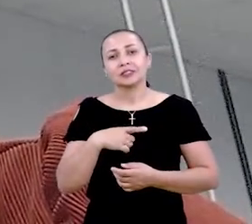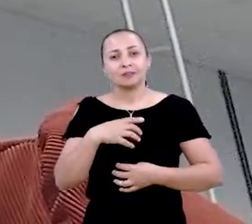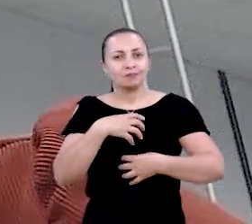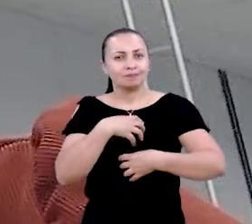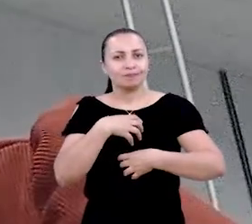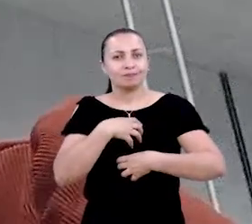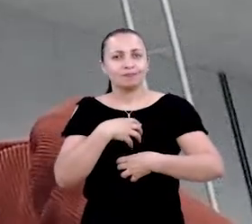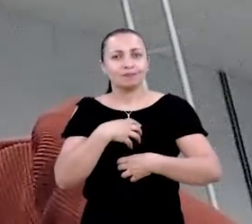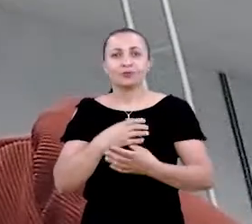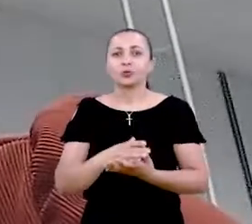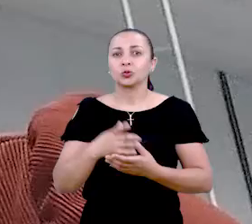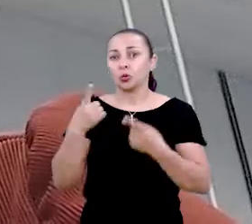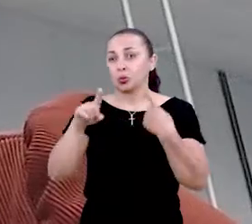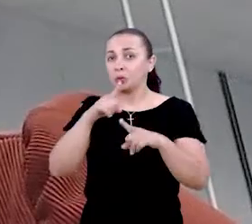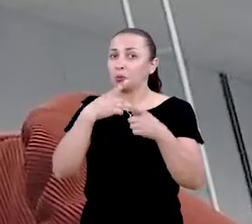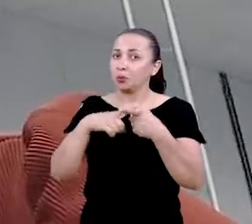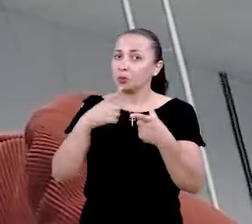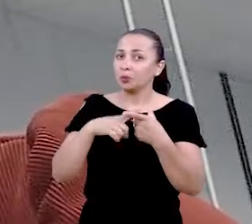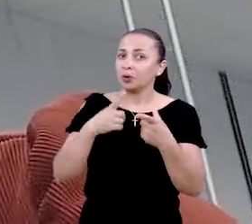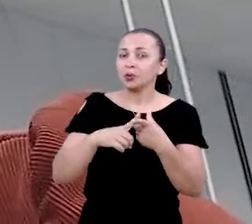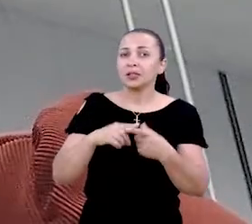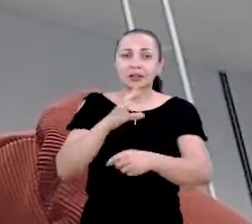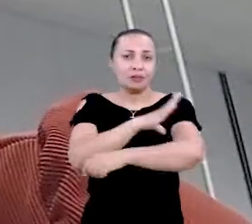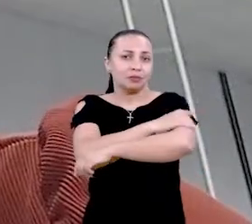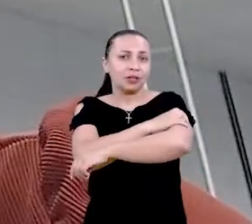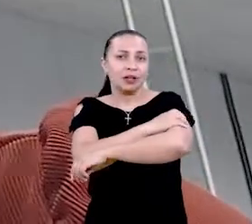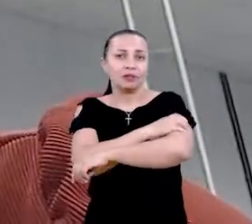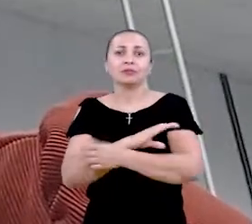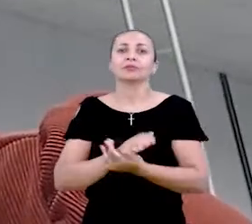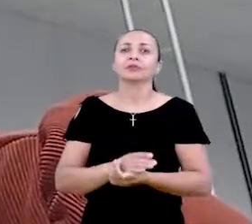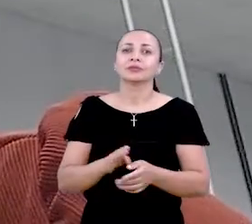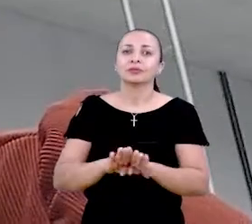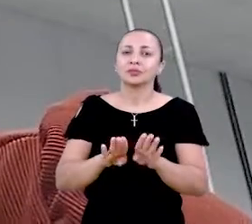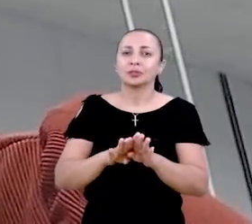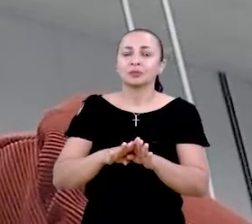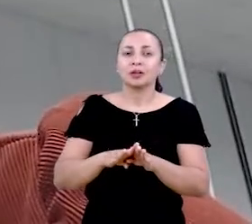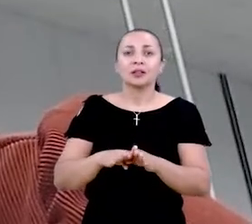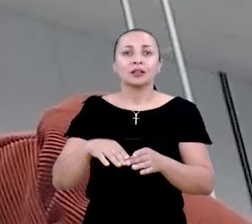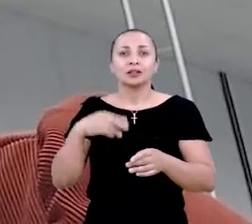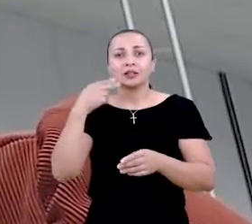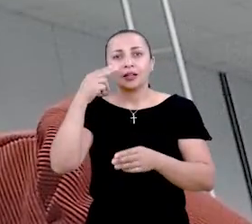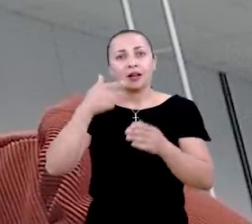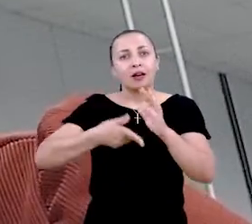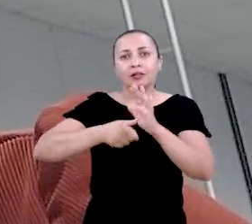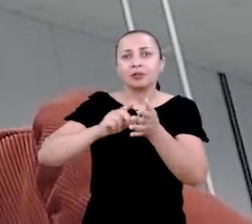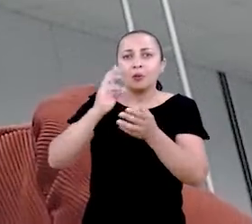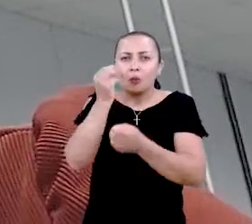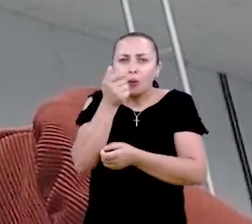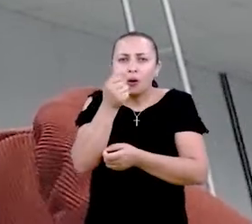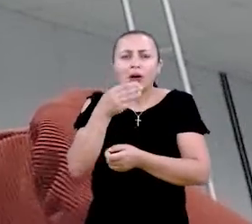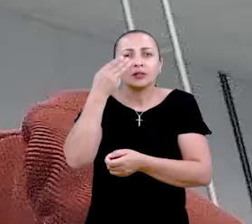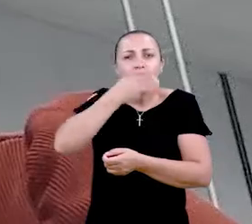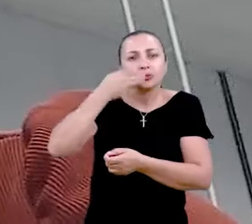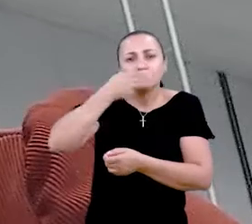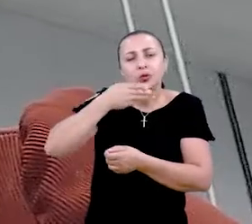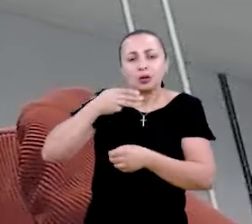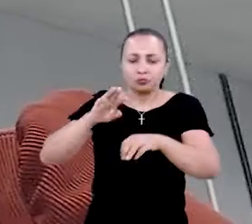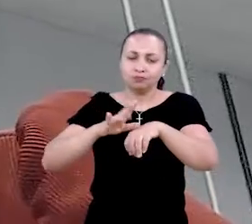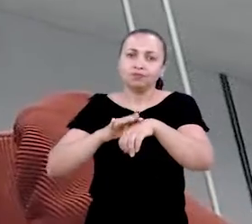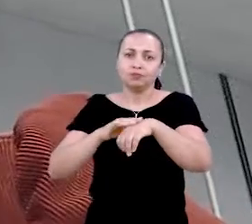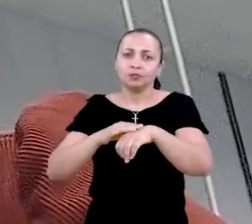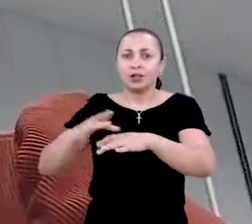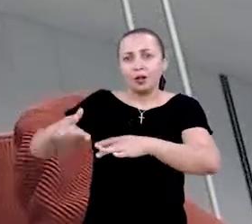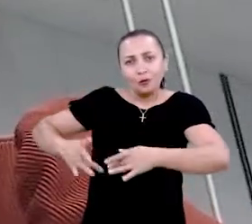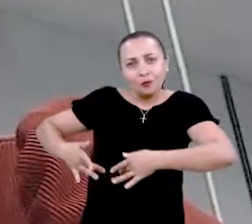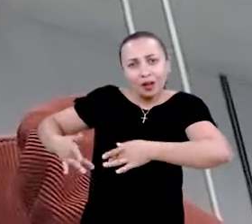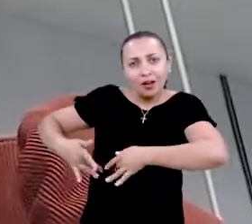inclusive, a questão das comorbidades, né? Já estava hipertensa, já estava com resistência à insulina, pré-diabética, dores no corpo, gordura